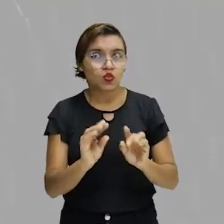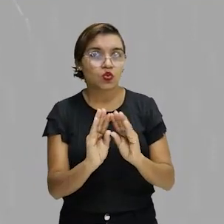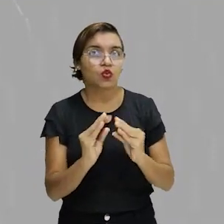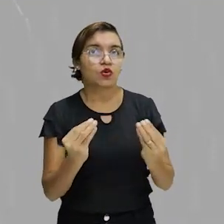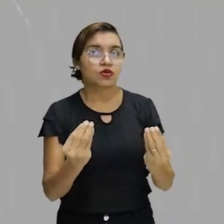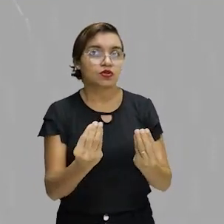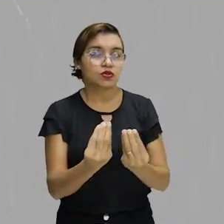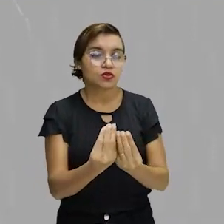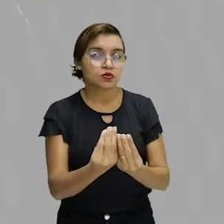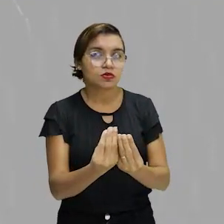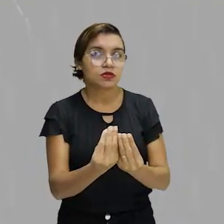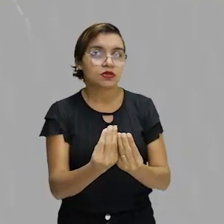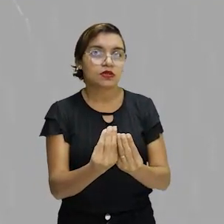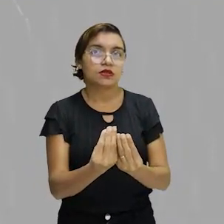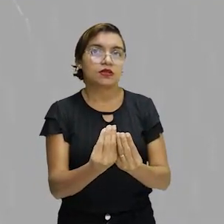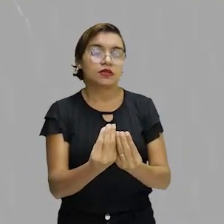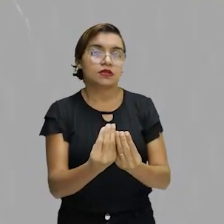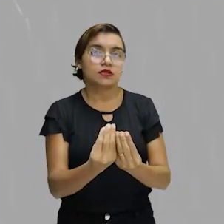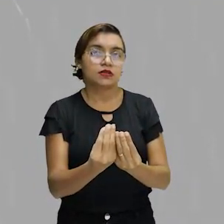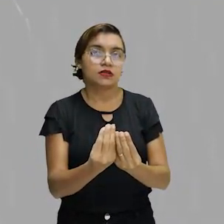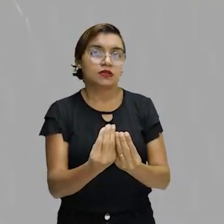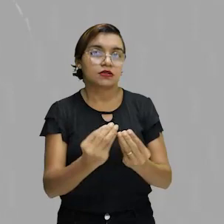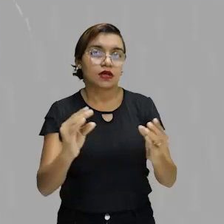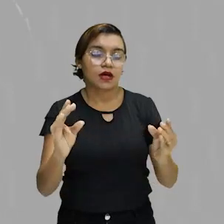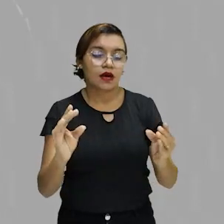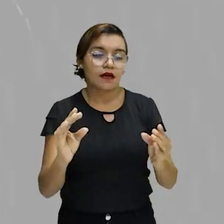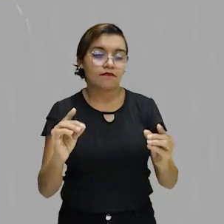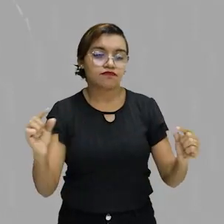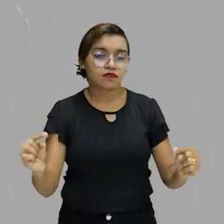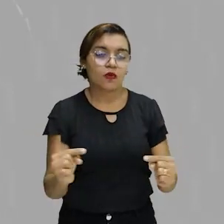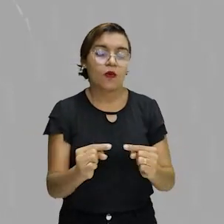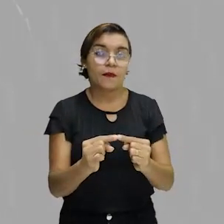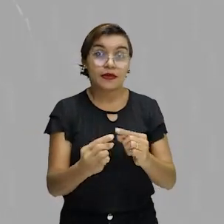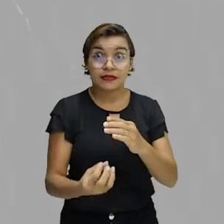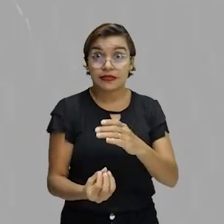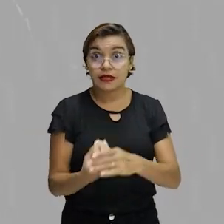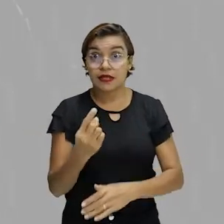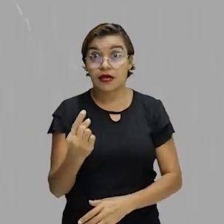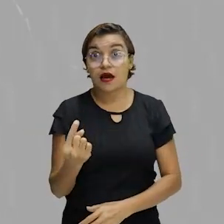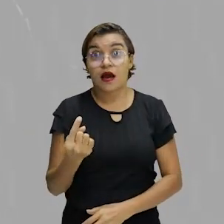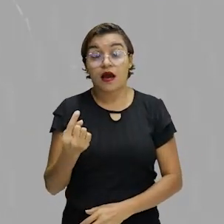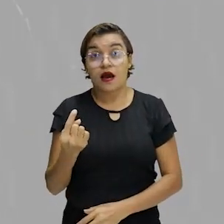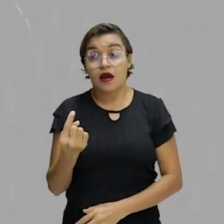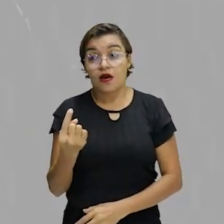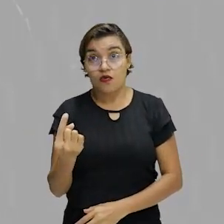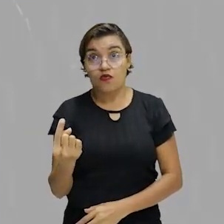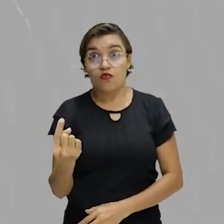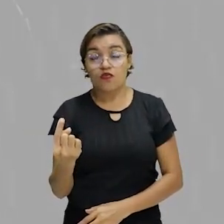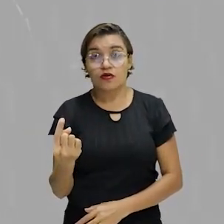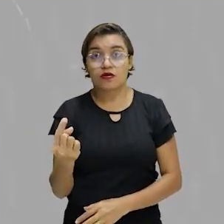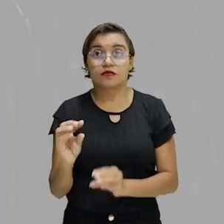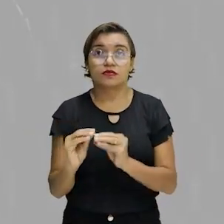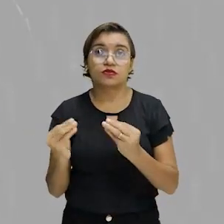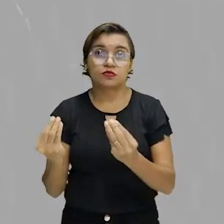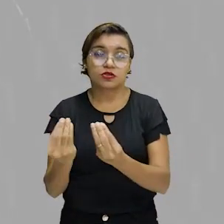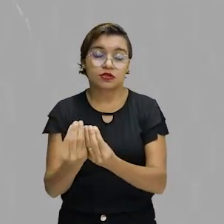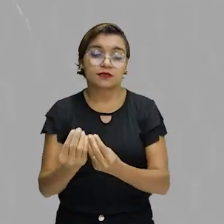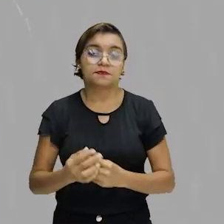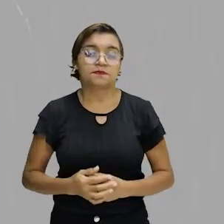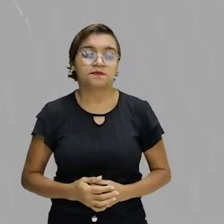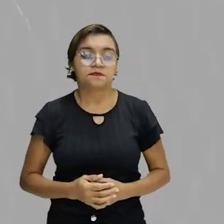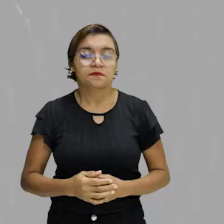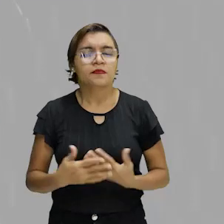substâncias vão se combinar para gerar uma única substância então aqui nós devemos procurar essa